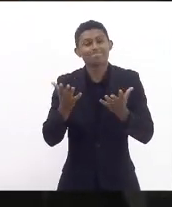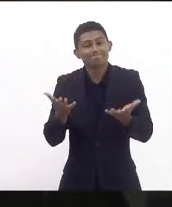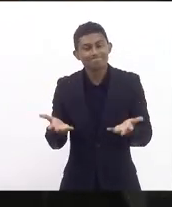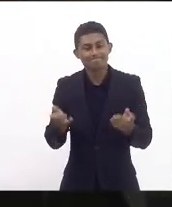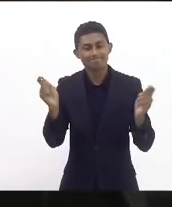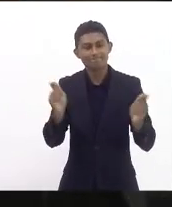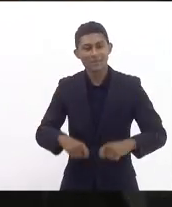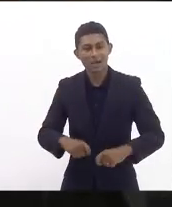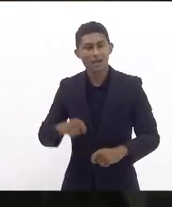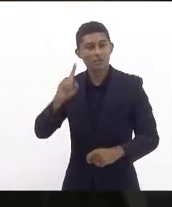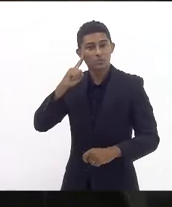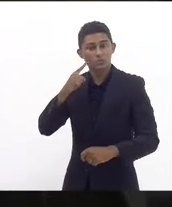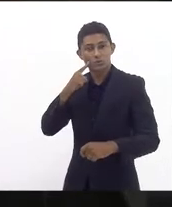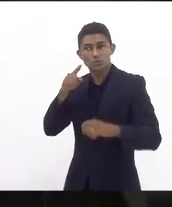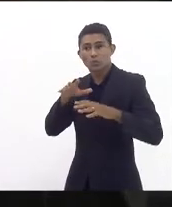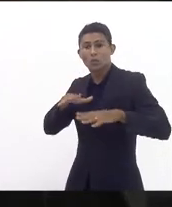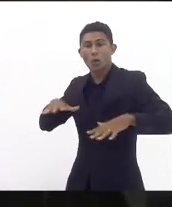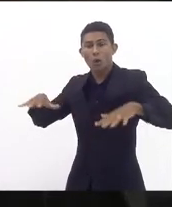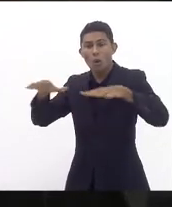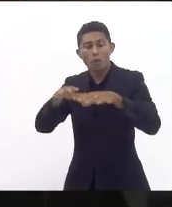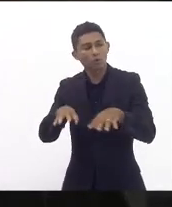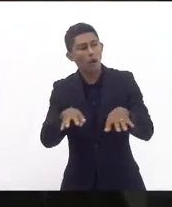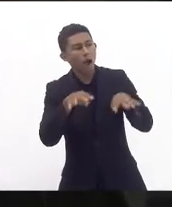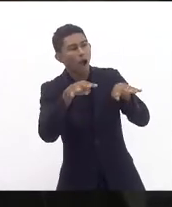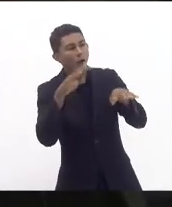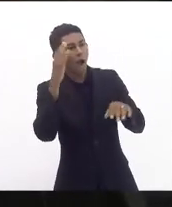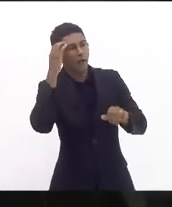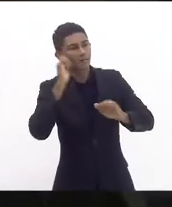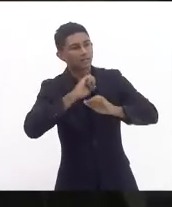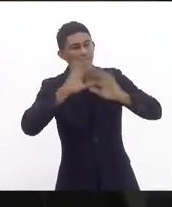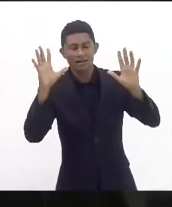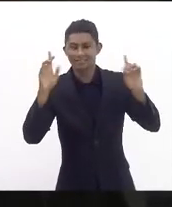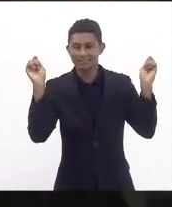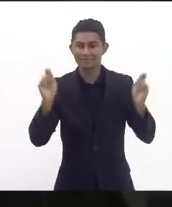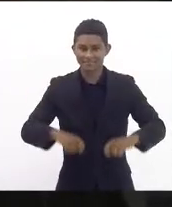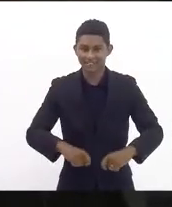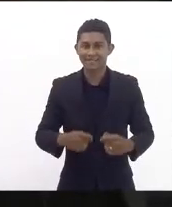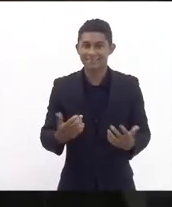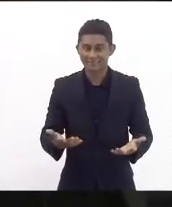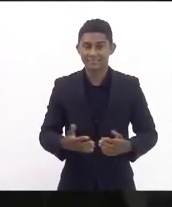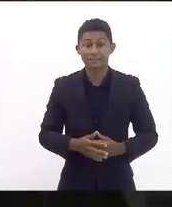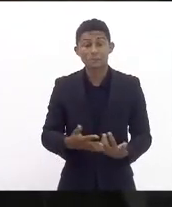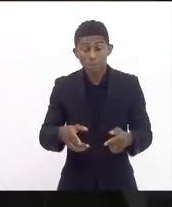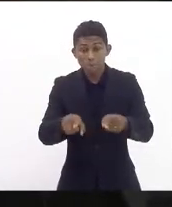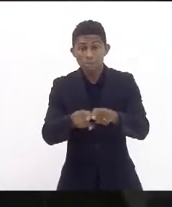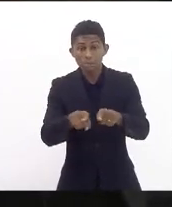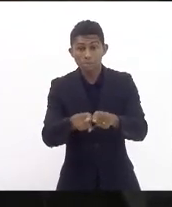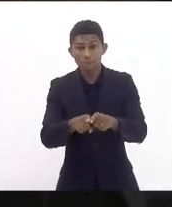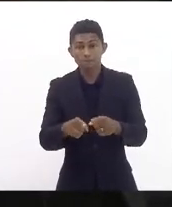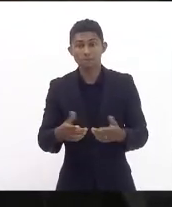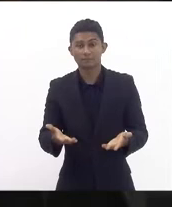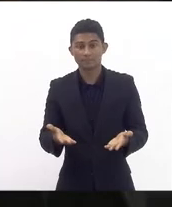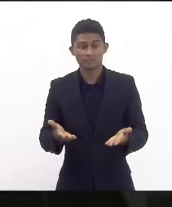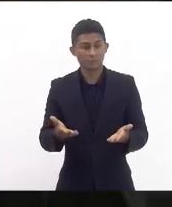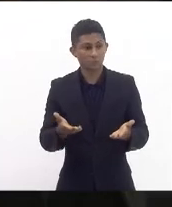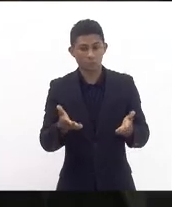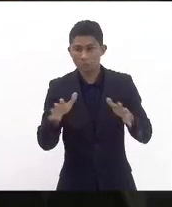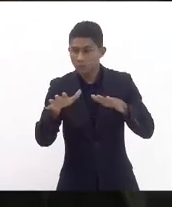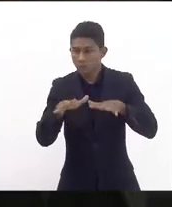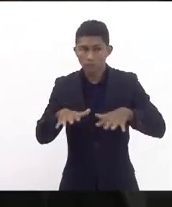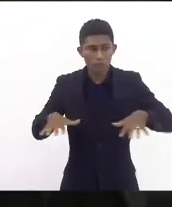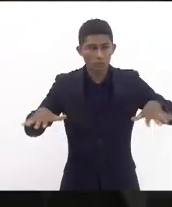leva a nossa voz a todos os deficientes auditivos e cumprimentar as senhoras